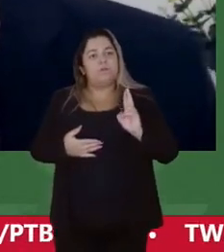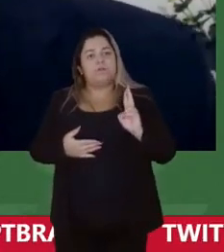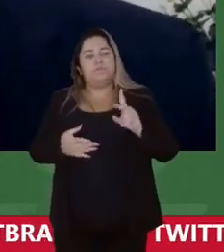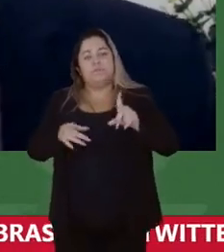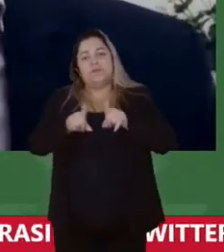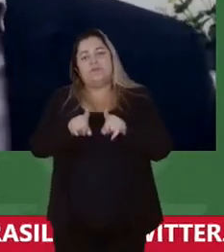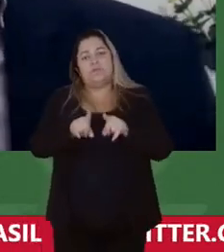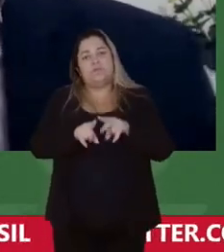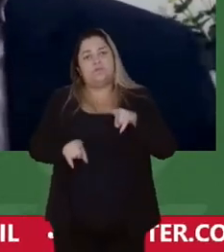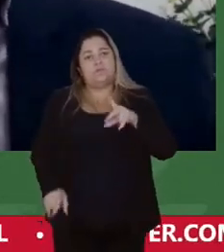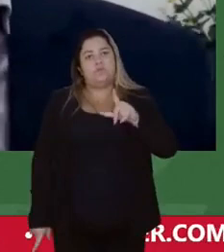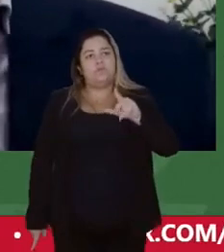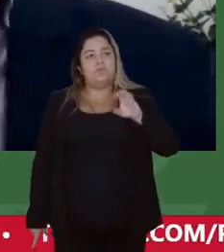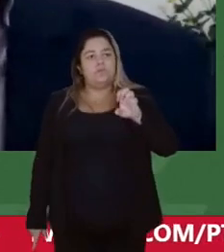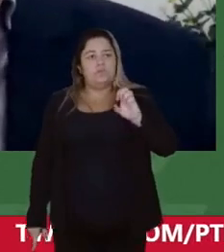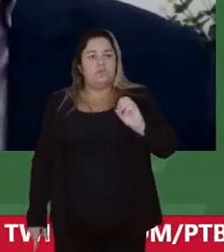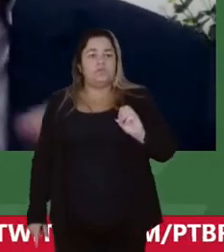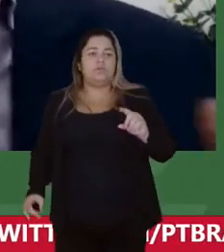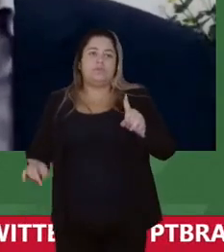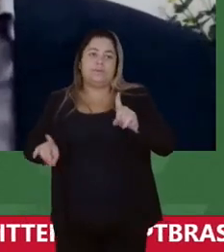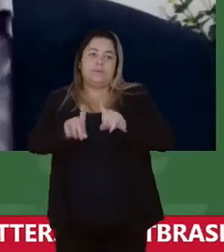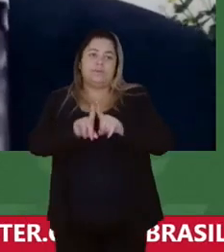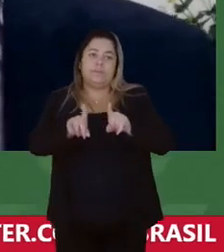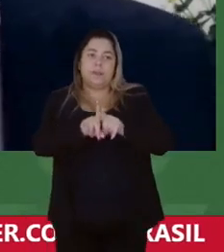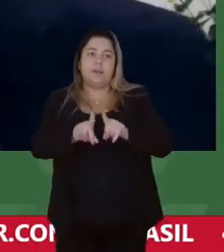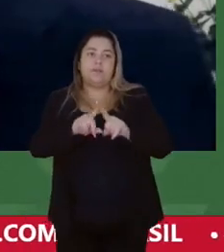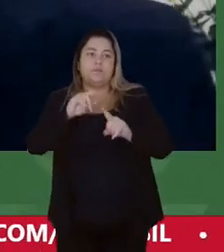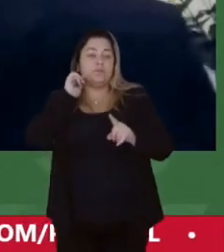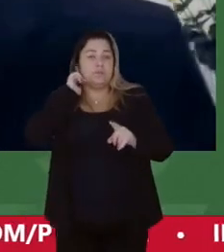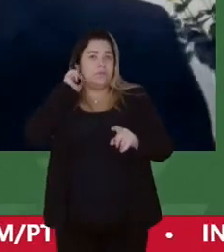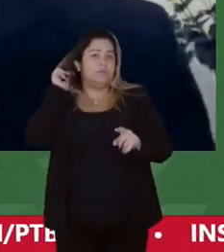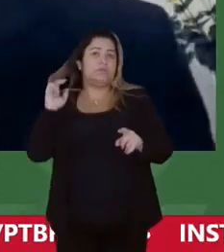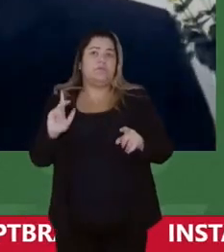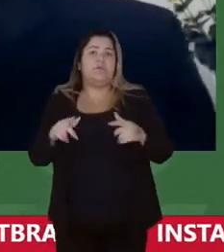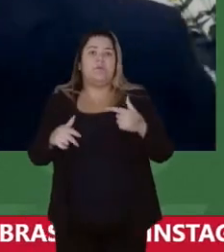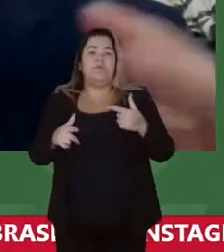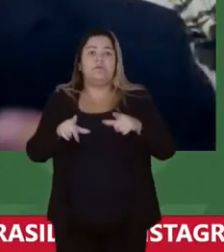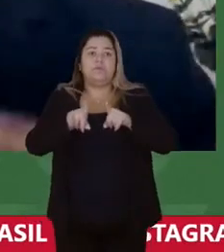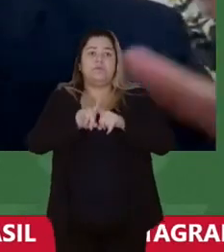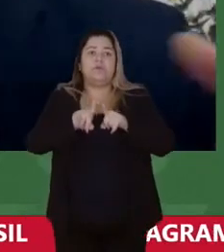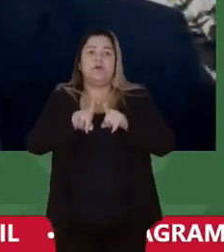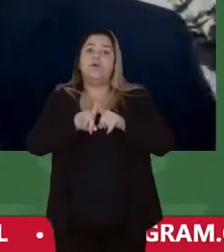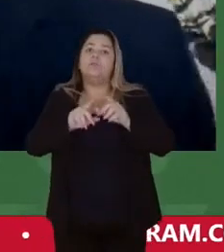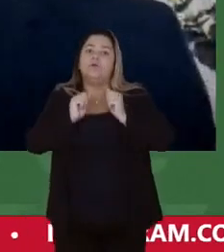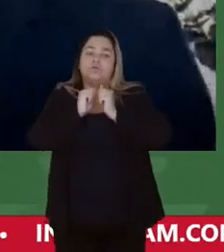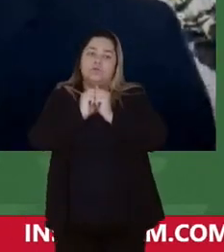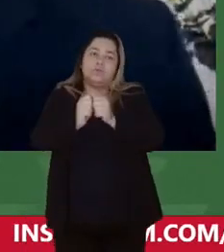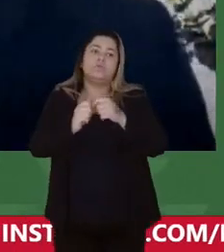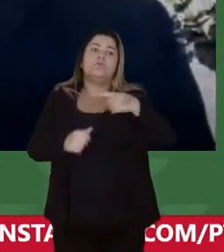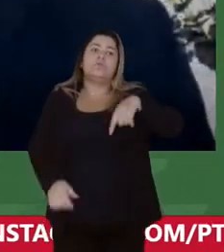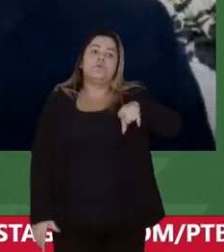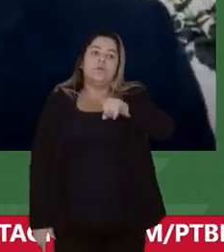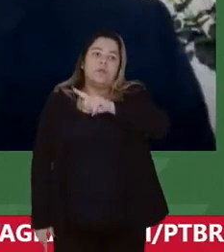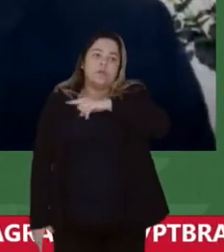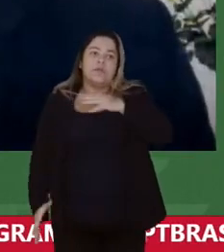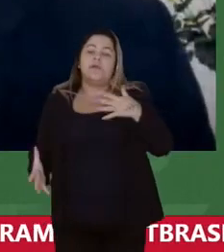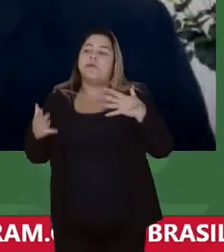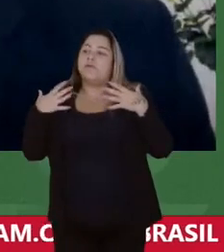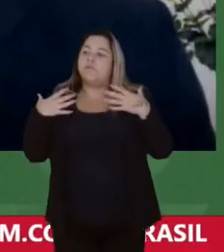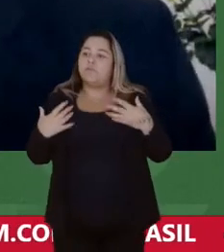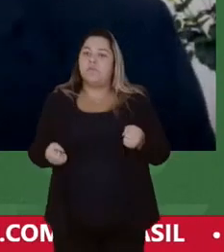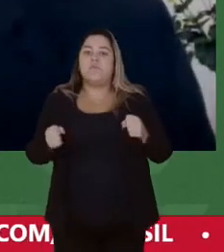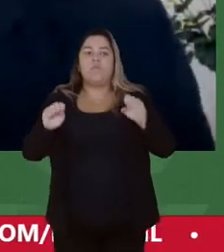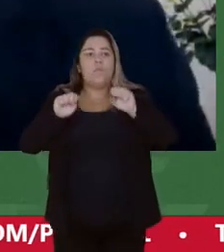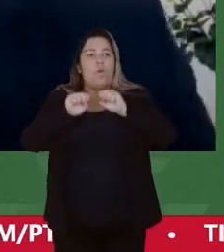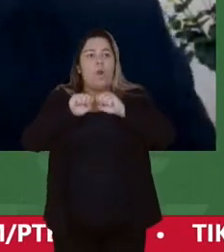os núcleos, como também a nossa bancada na Câmara e no Senado está estudando e elaborando. E juntos nós vamos apresentar aí num